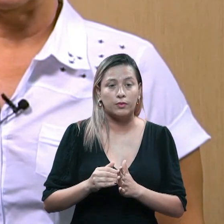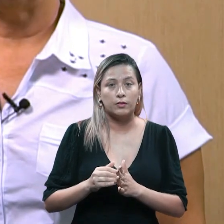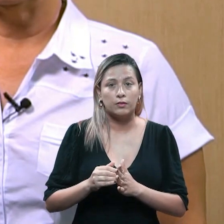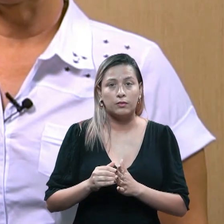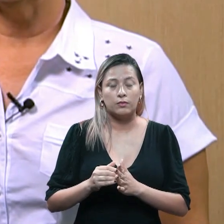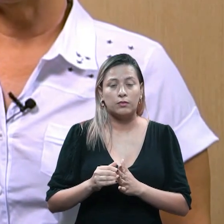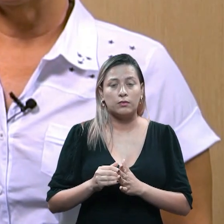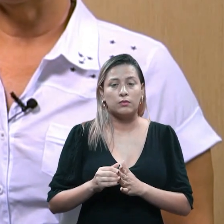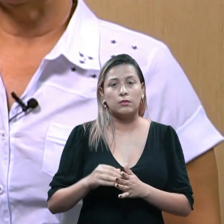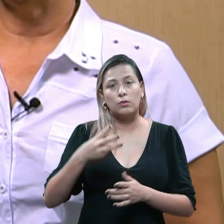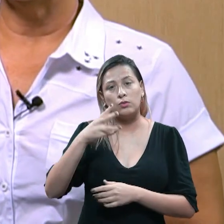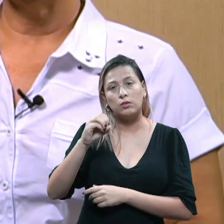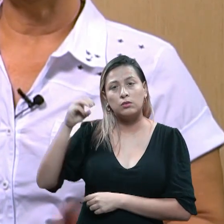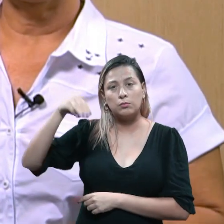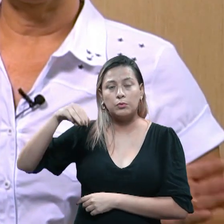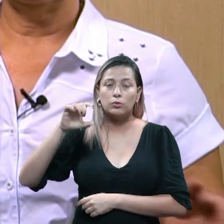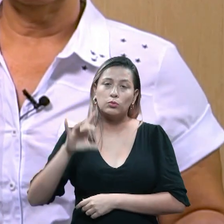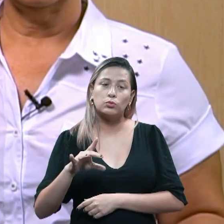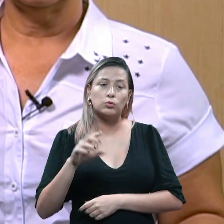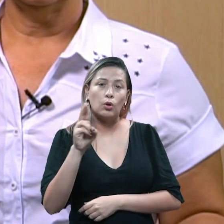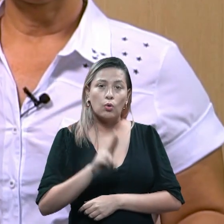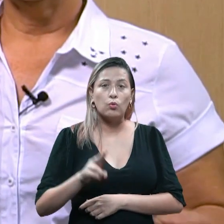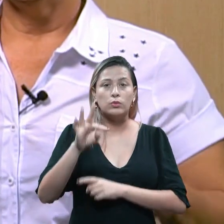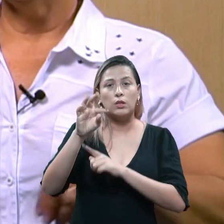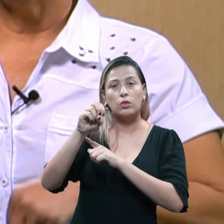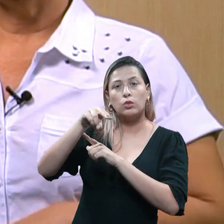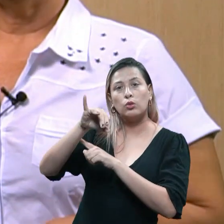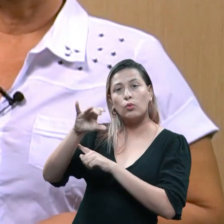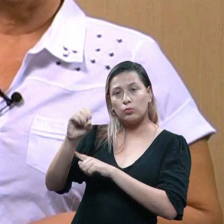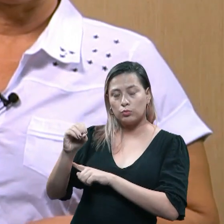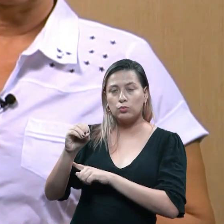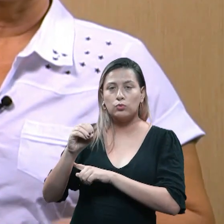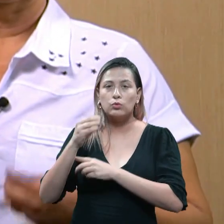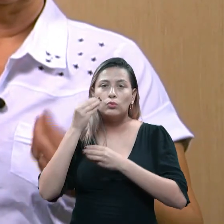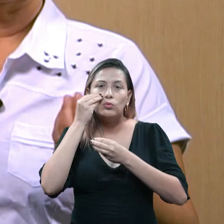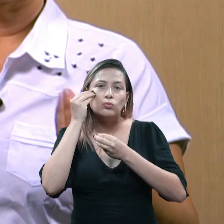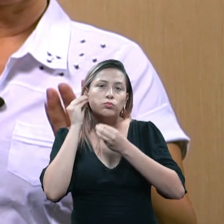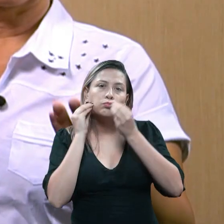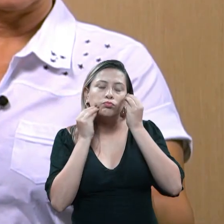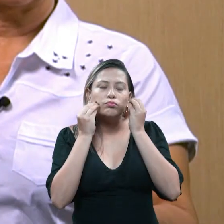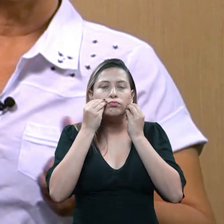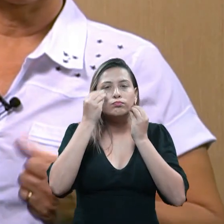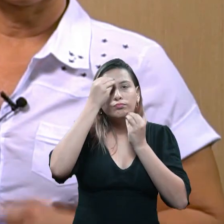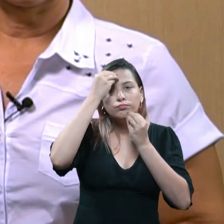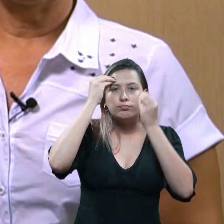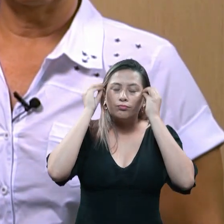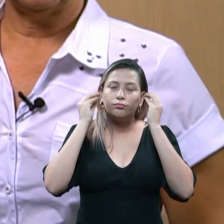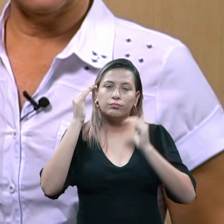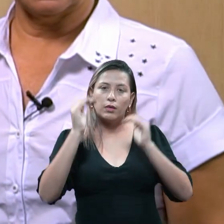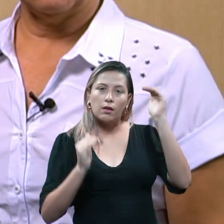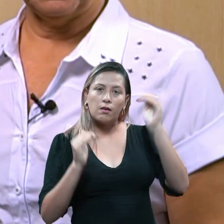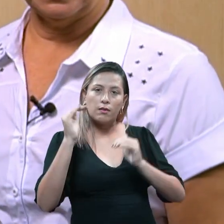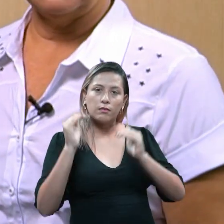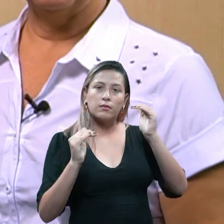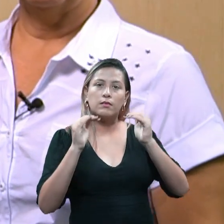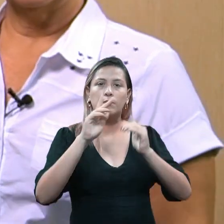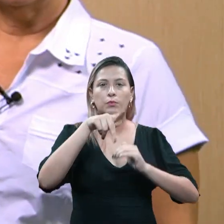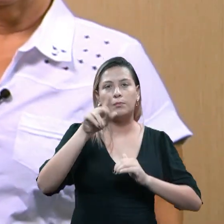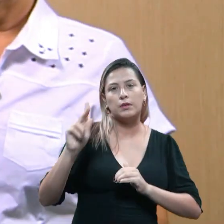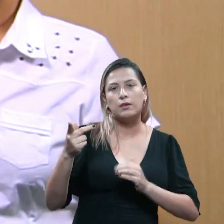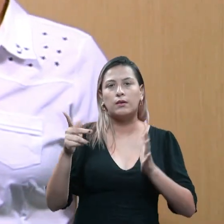minutos, aplique o tônico em toda a superfície, que isso fará com que haja o equilíbrio do pH da